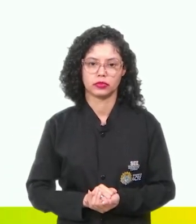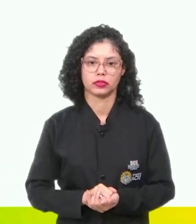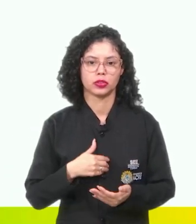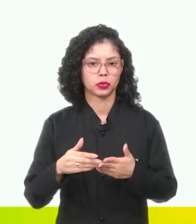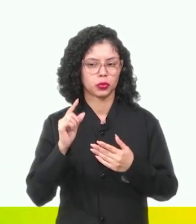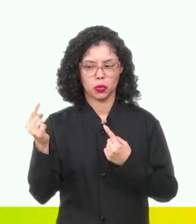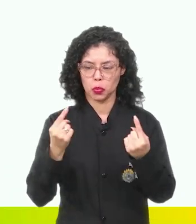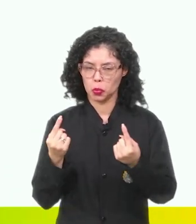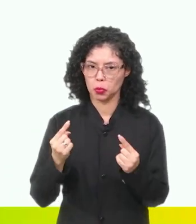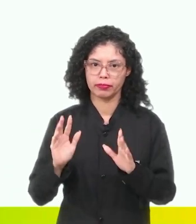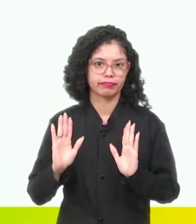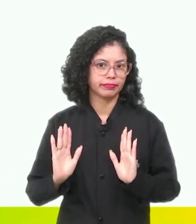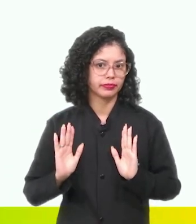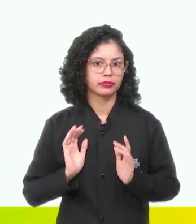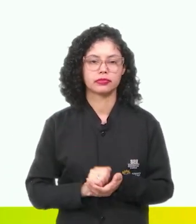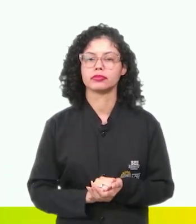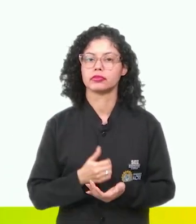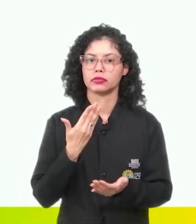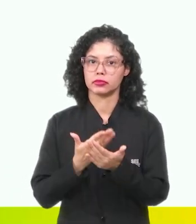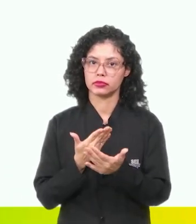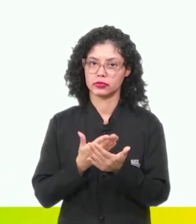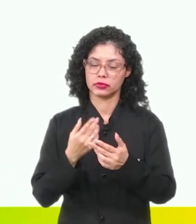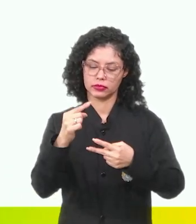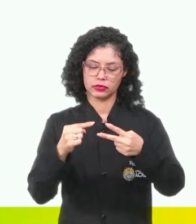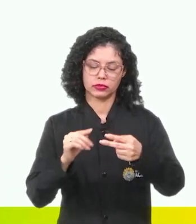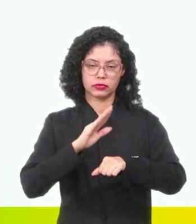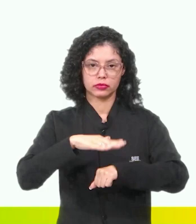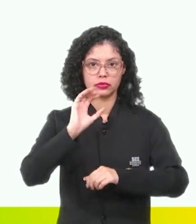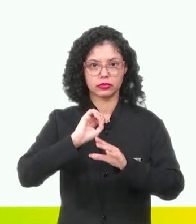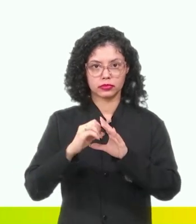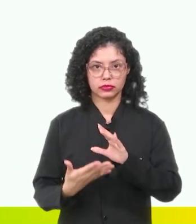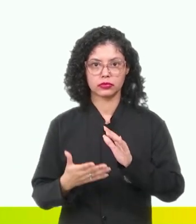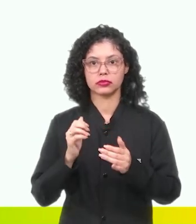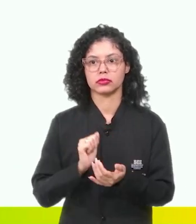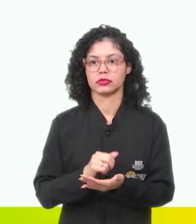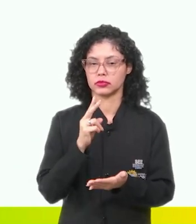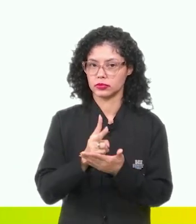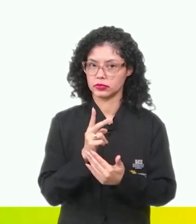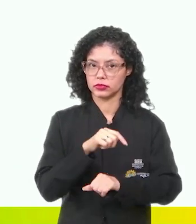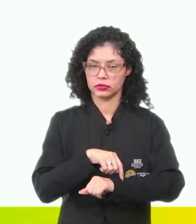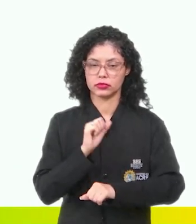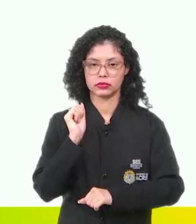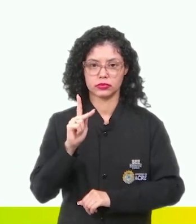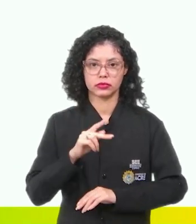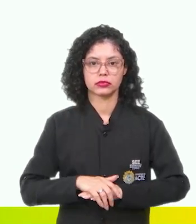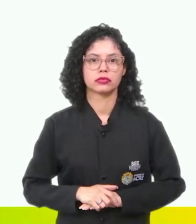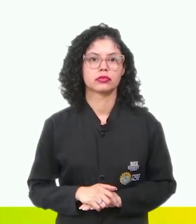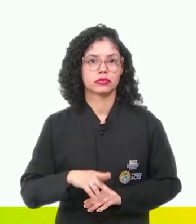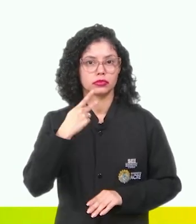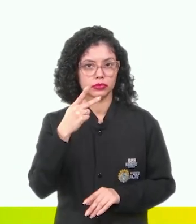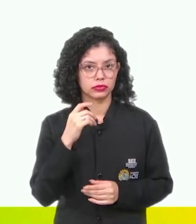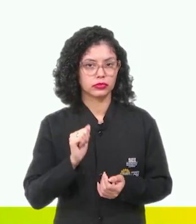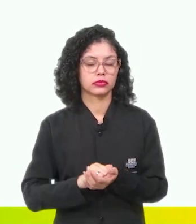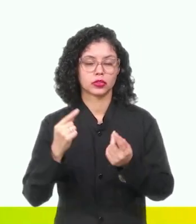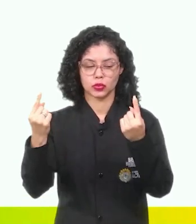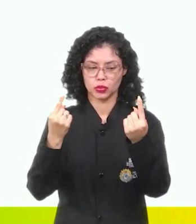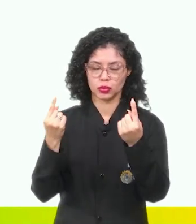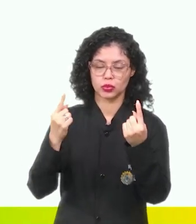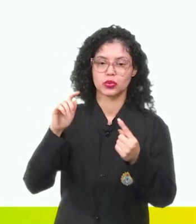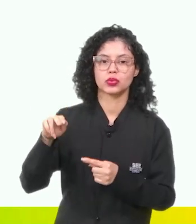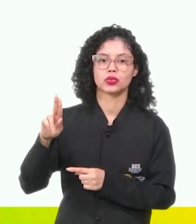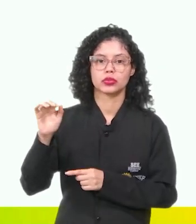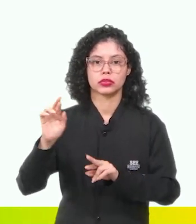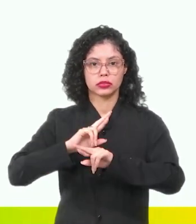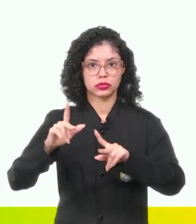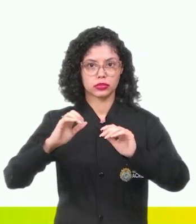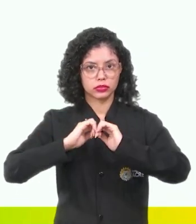uma da outra. Então, ela estuda duas ou mais características ao mesmo tempo. Diz que os pares de genes diferentes se